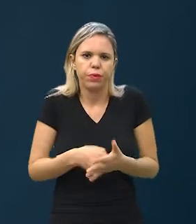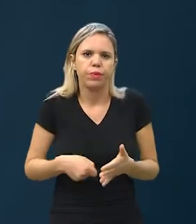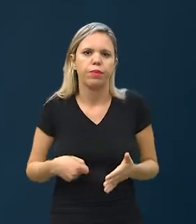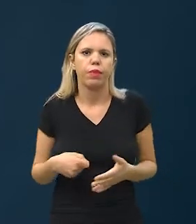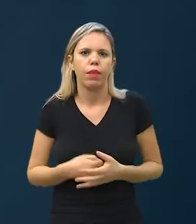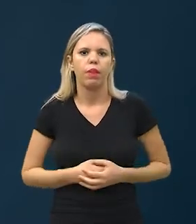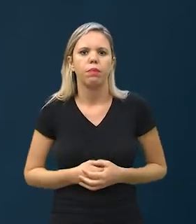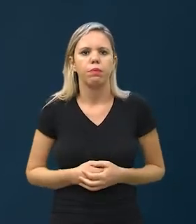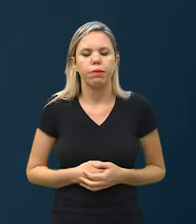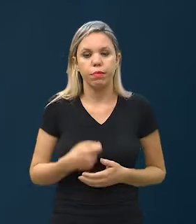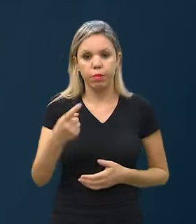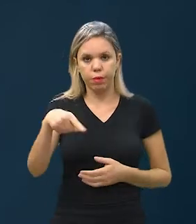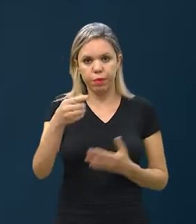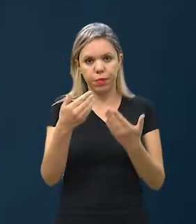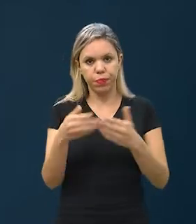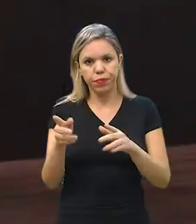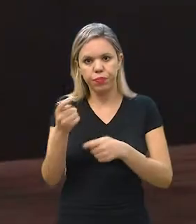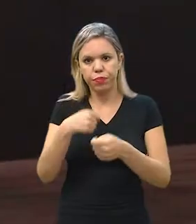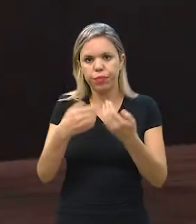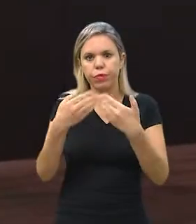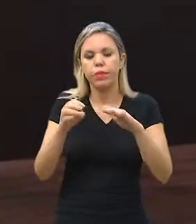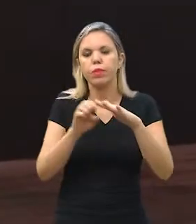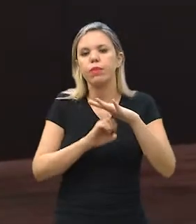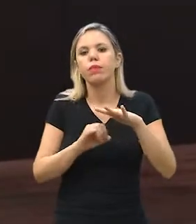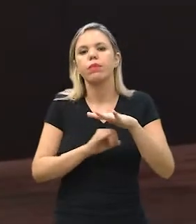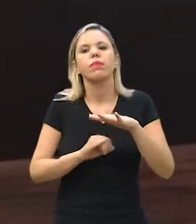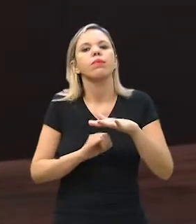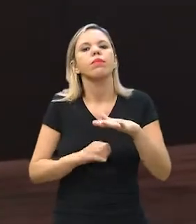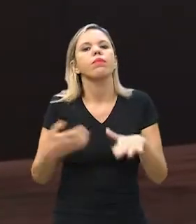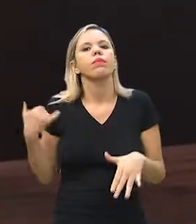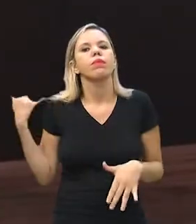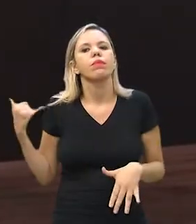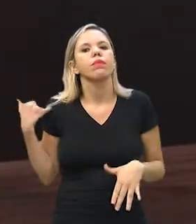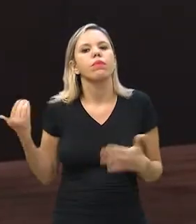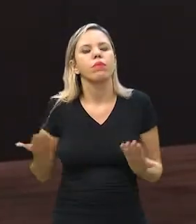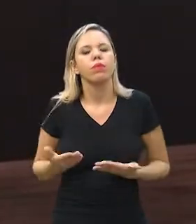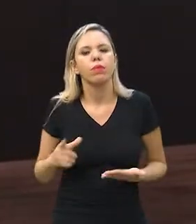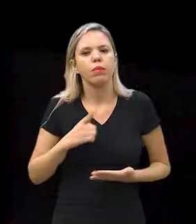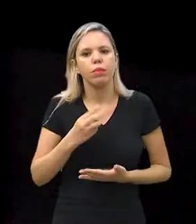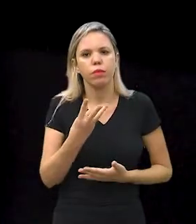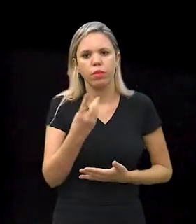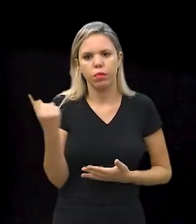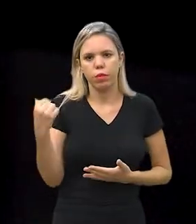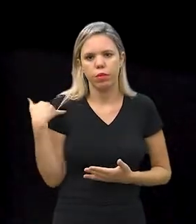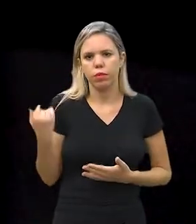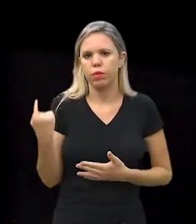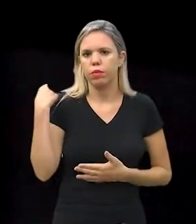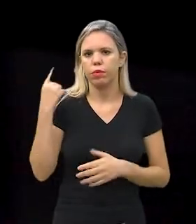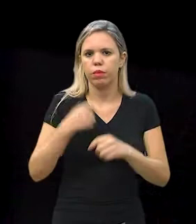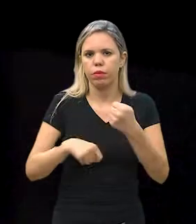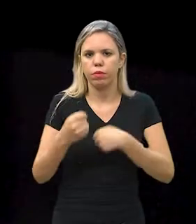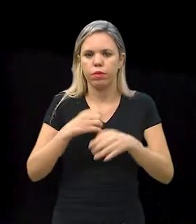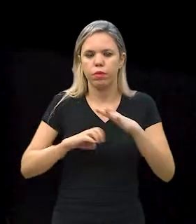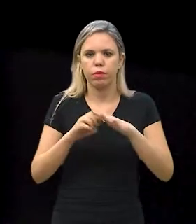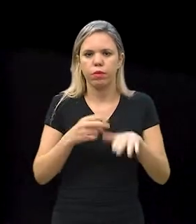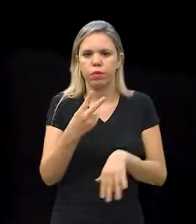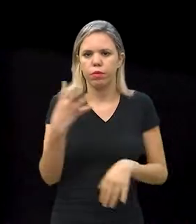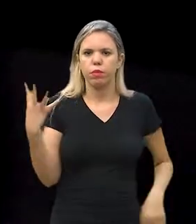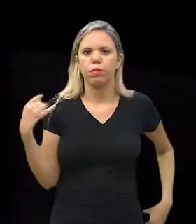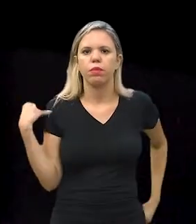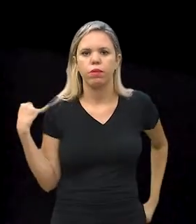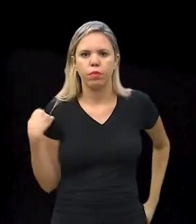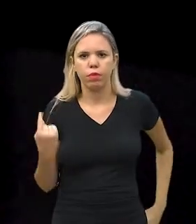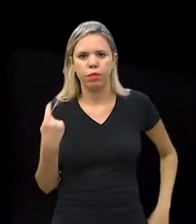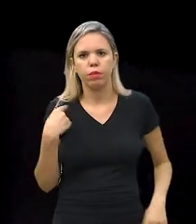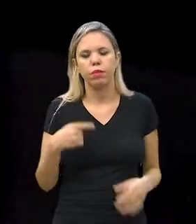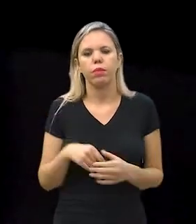mas estamos ainda na luta, na batalha. Você abriu o seu próprio negócio com quantos anos? Hoje eu tenho 31, eu abri o meu